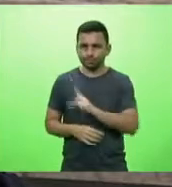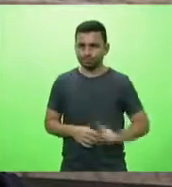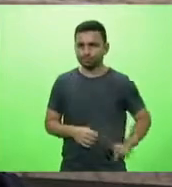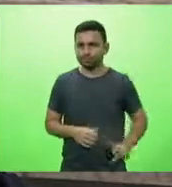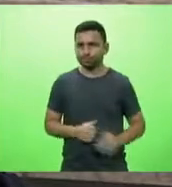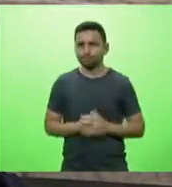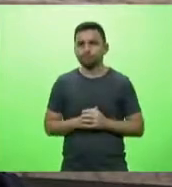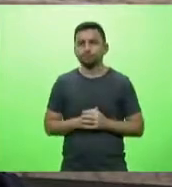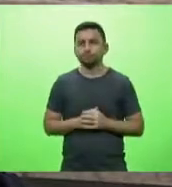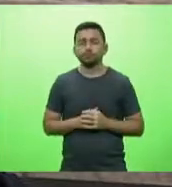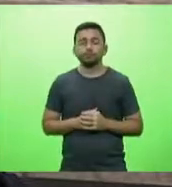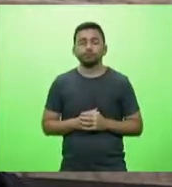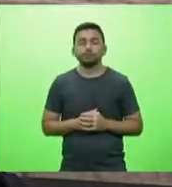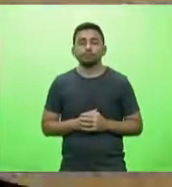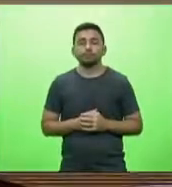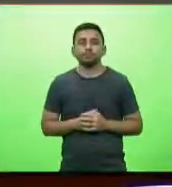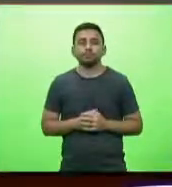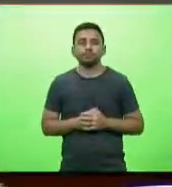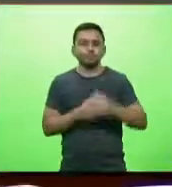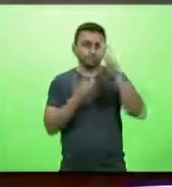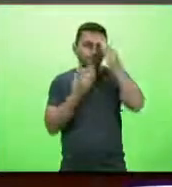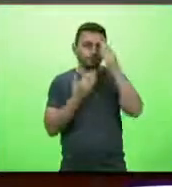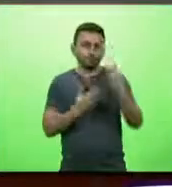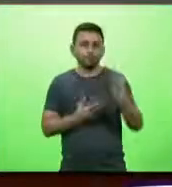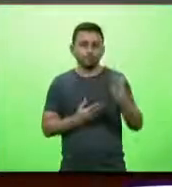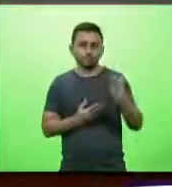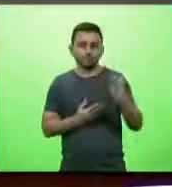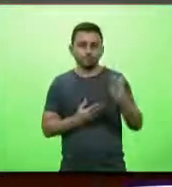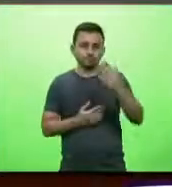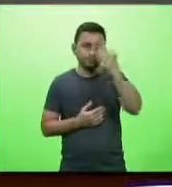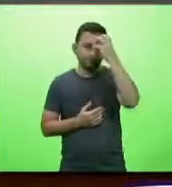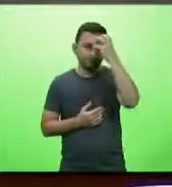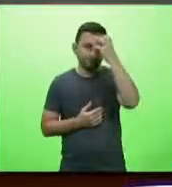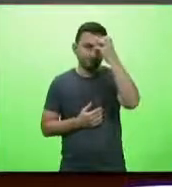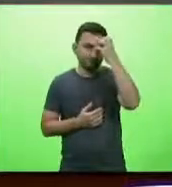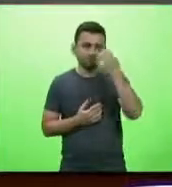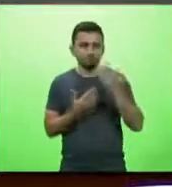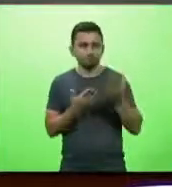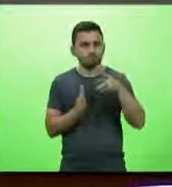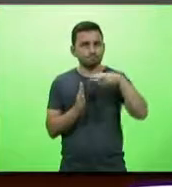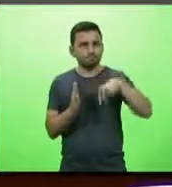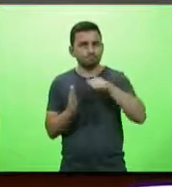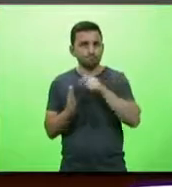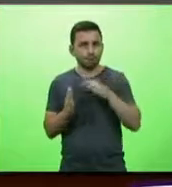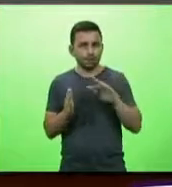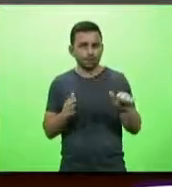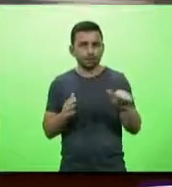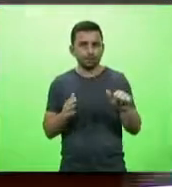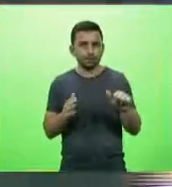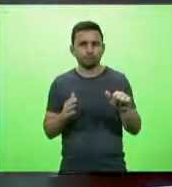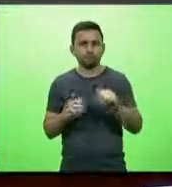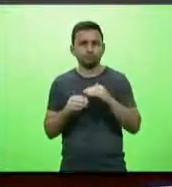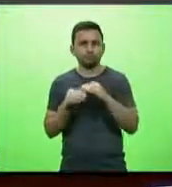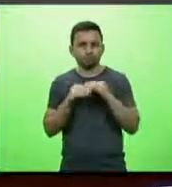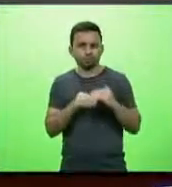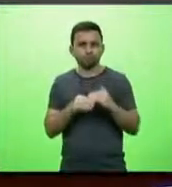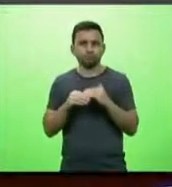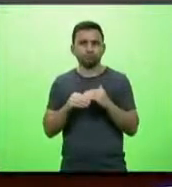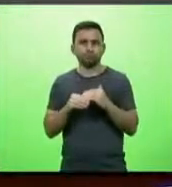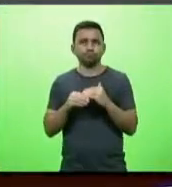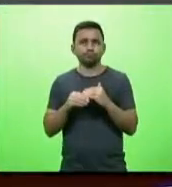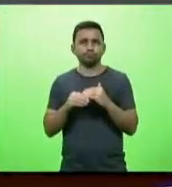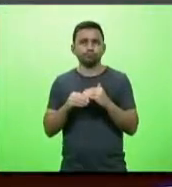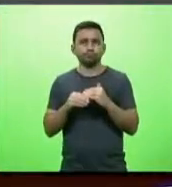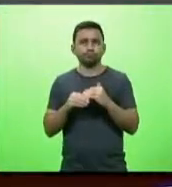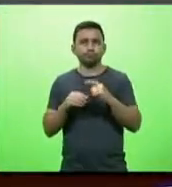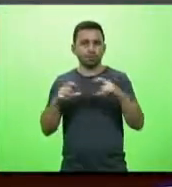presidente. Muito obrigado, deputado Ismael dos Santos, pela leitura das atas em consonância com o